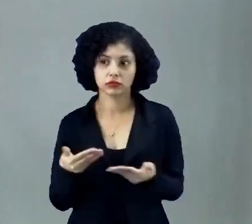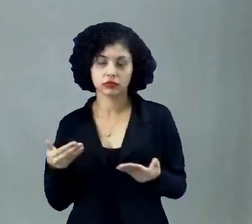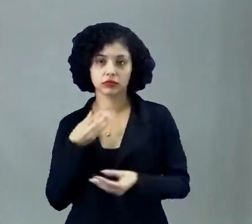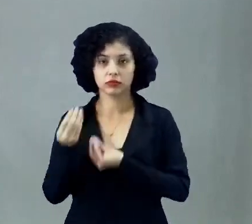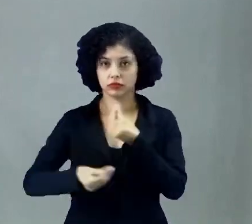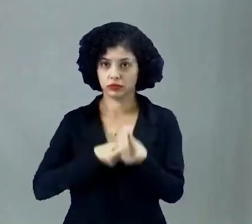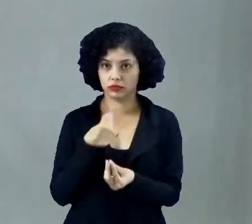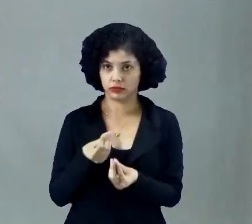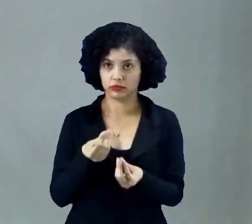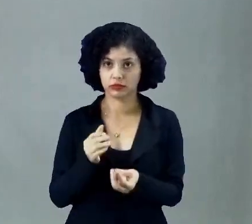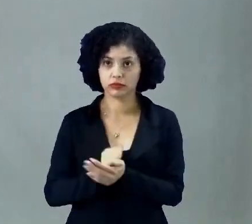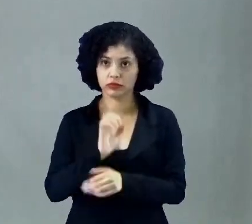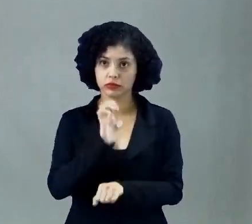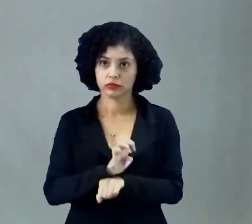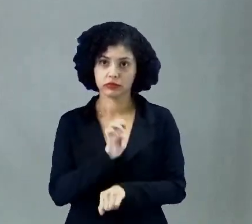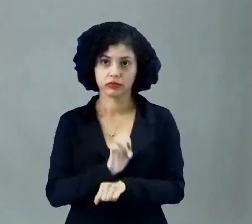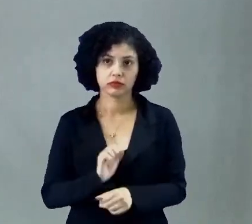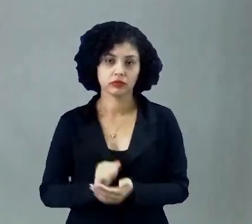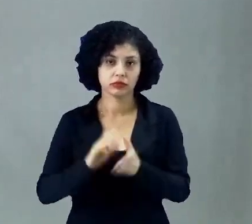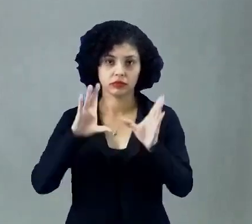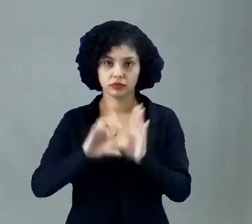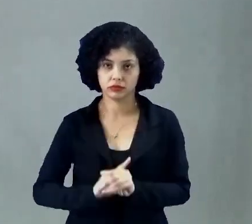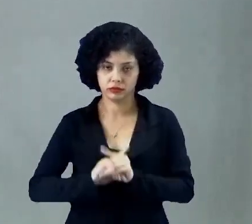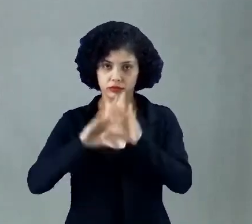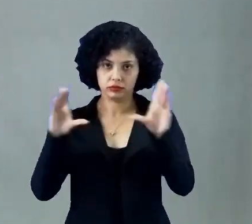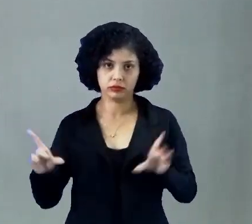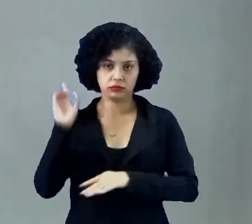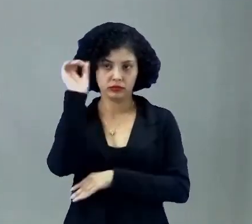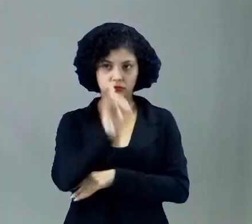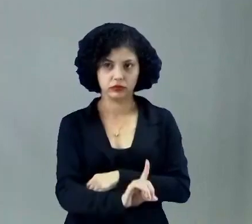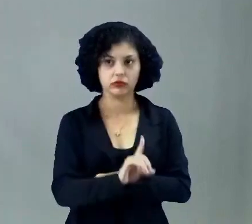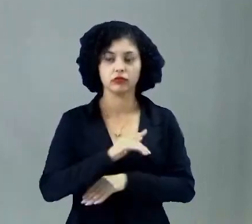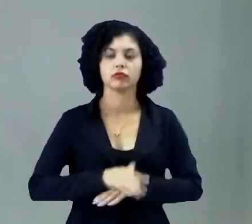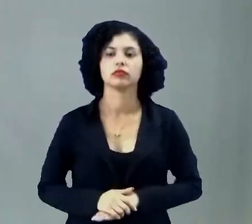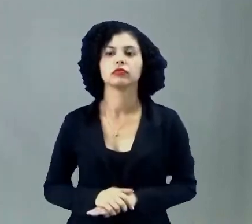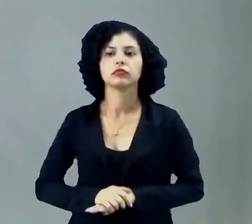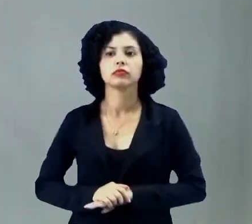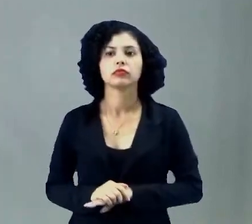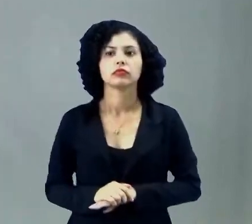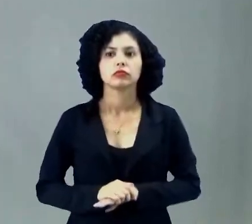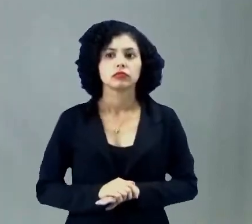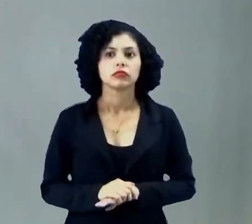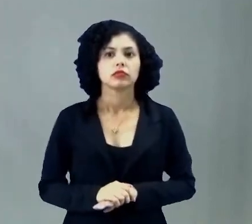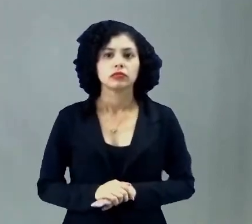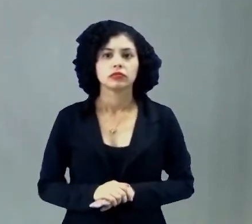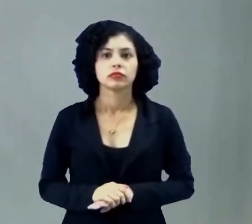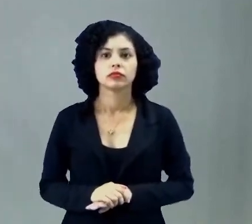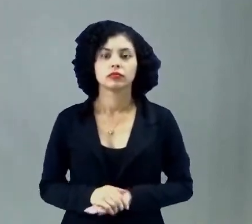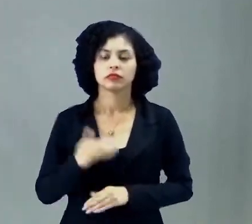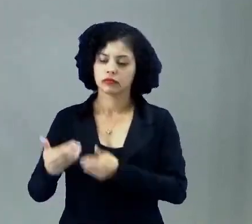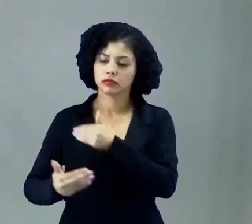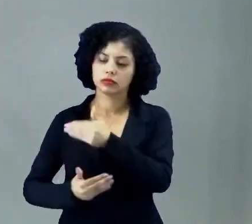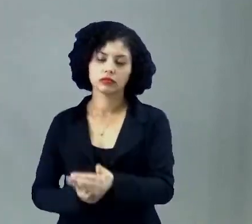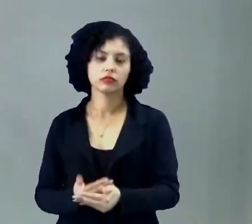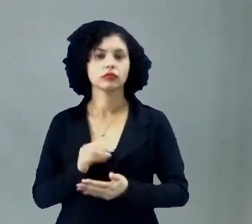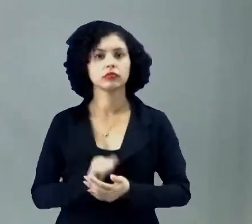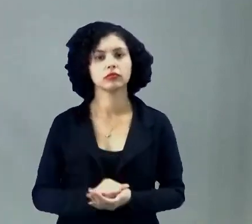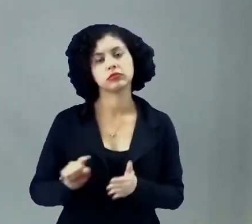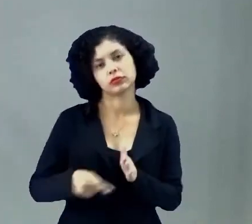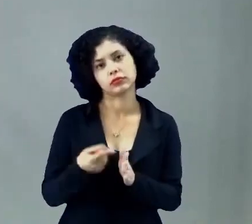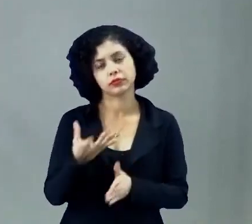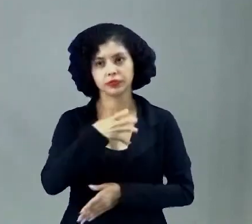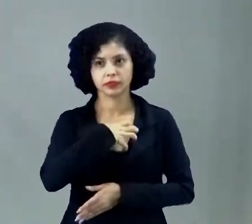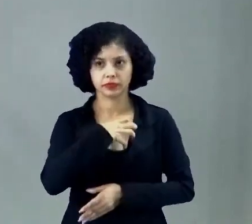hoje como o Estado democrático de direito, né? É resultante desse processo. Num